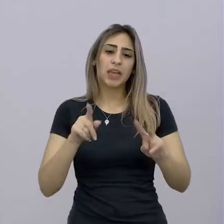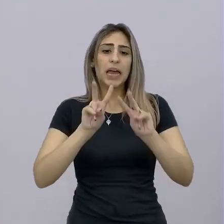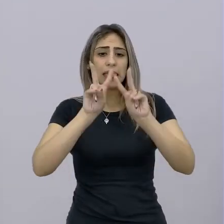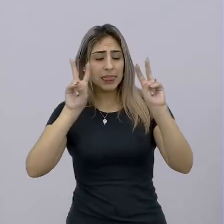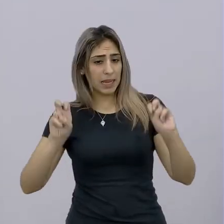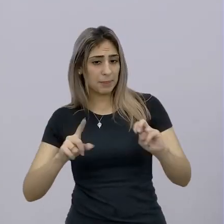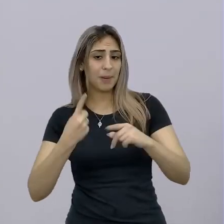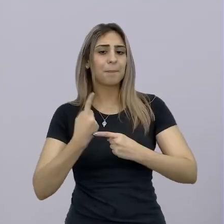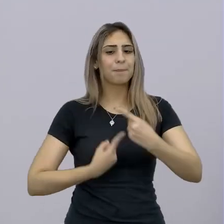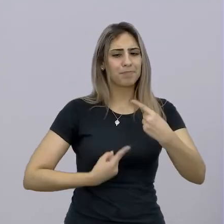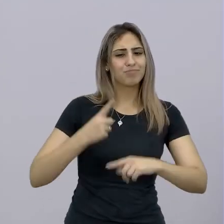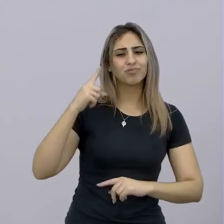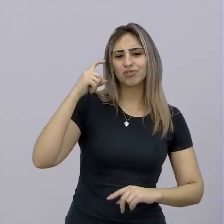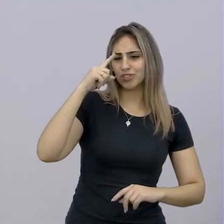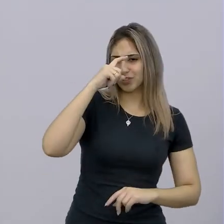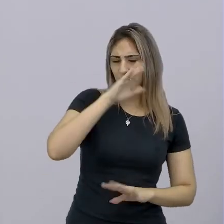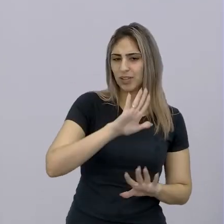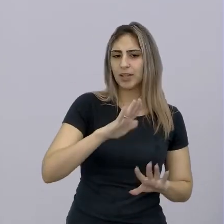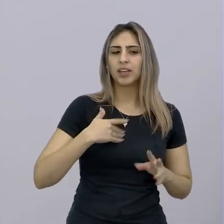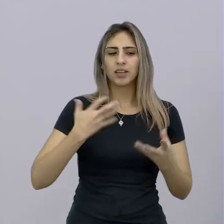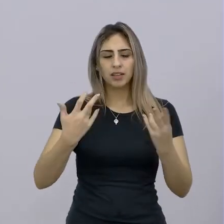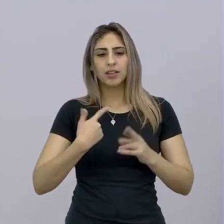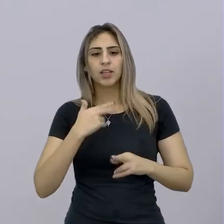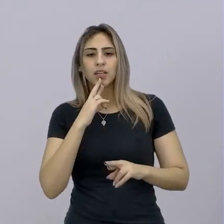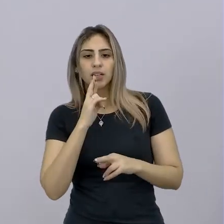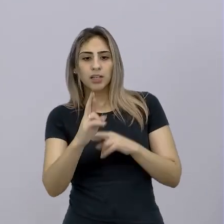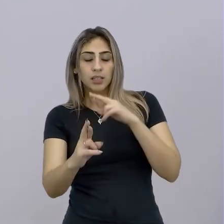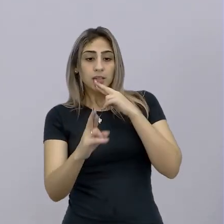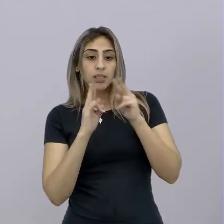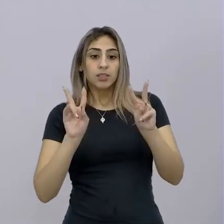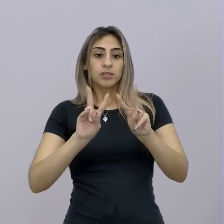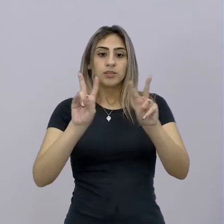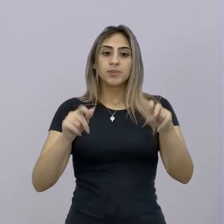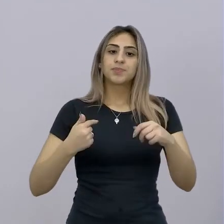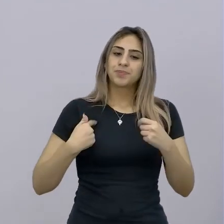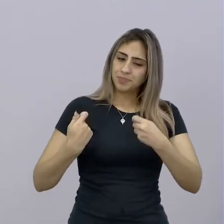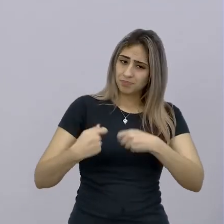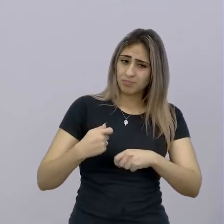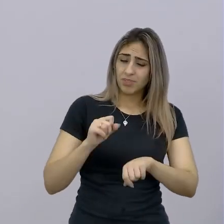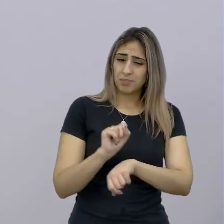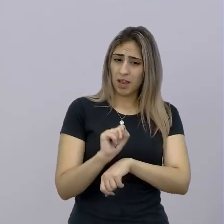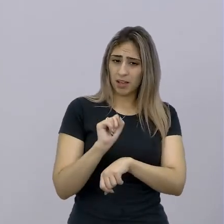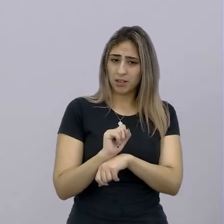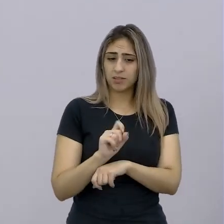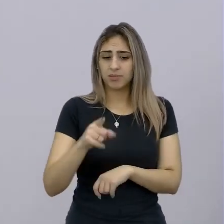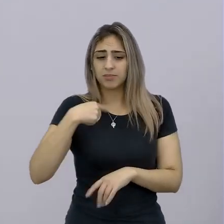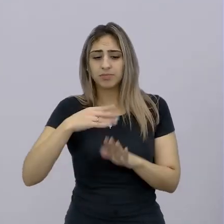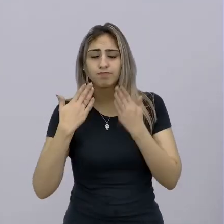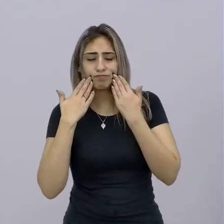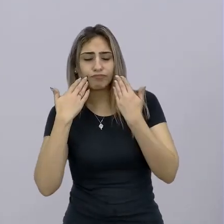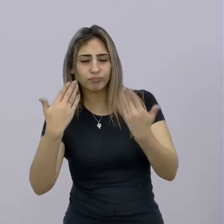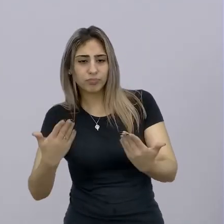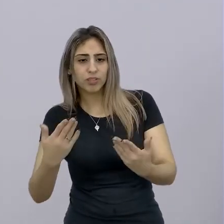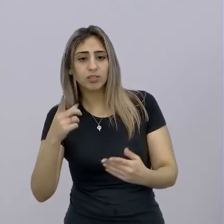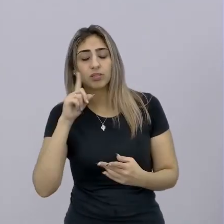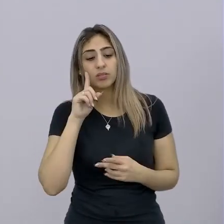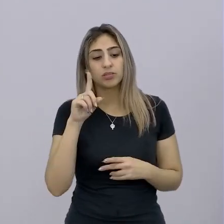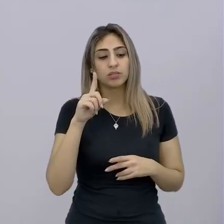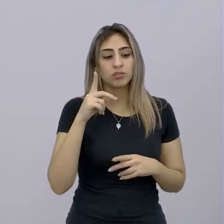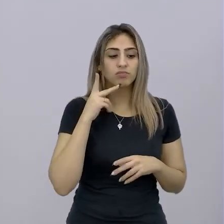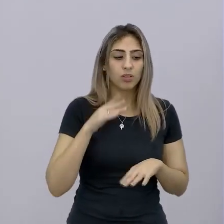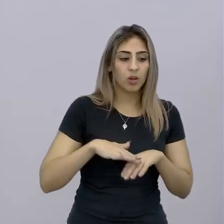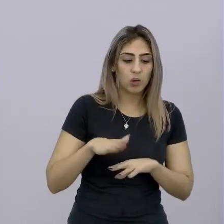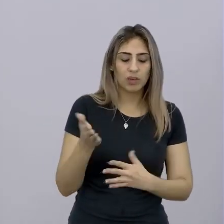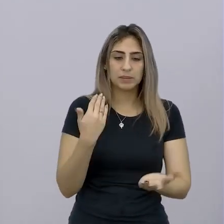tema polêmico, eu não pretendo dar aqui uma resposta a isso, eu pretendo apenas expor a vocês os